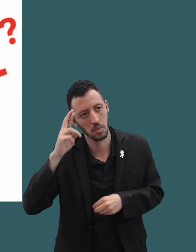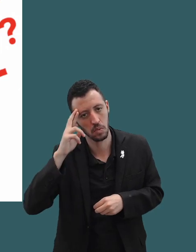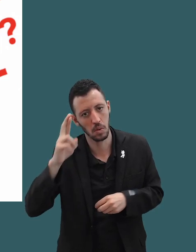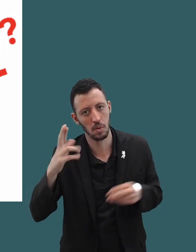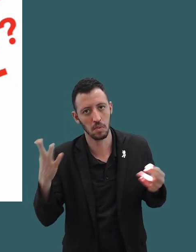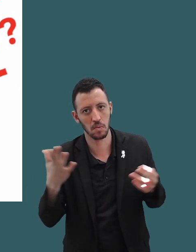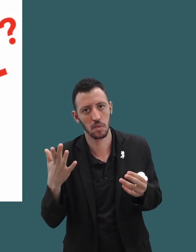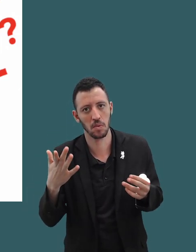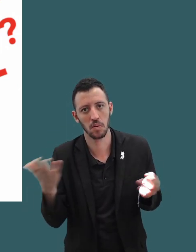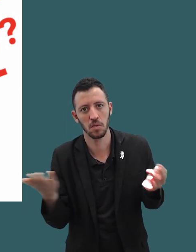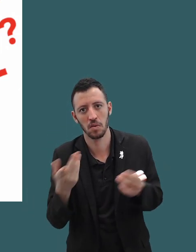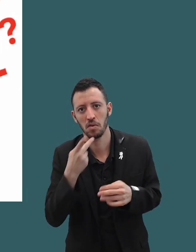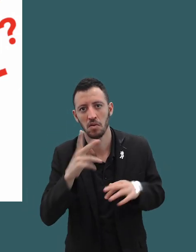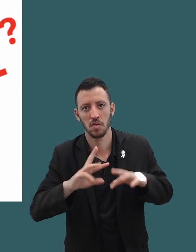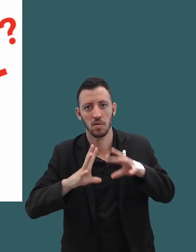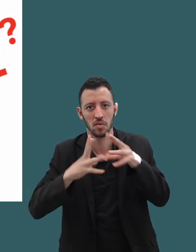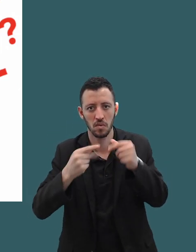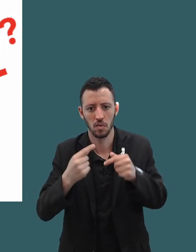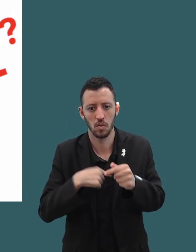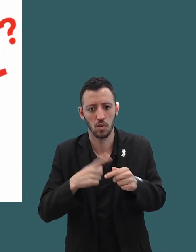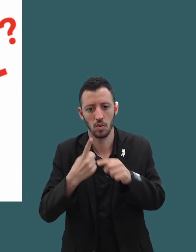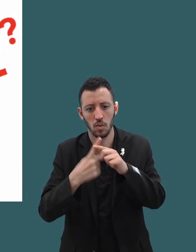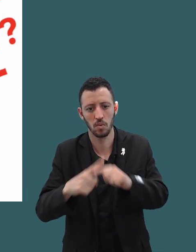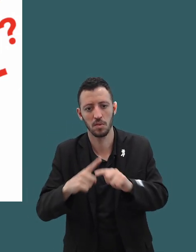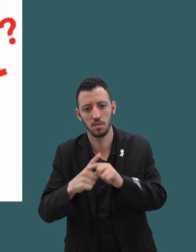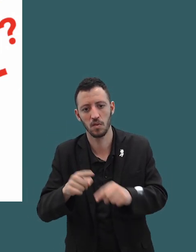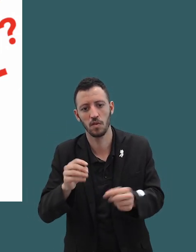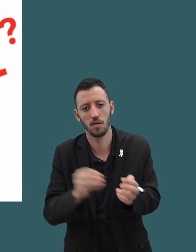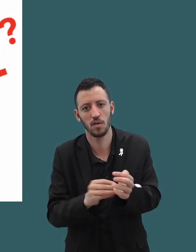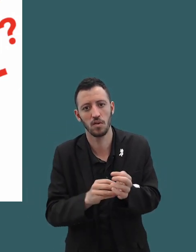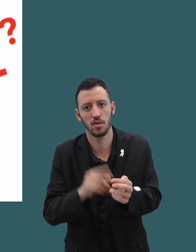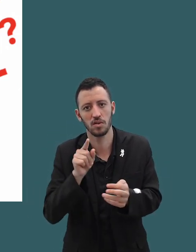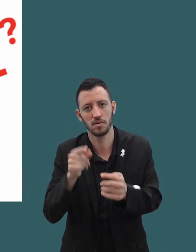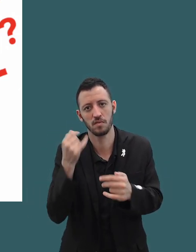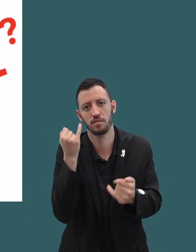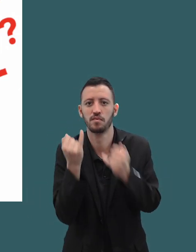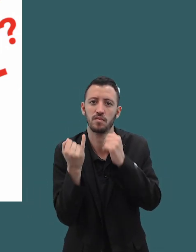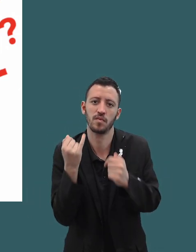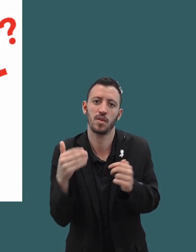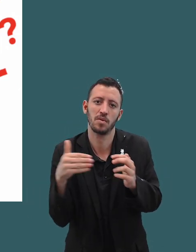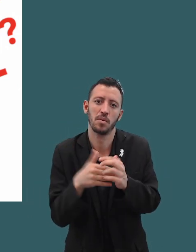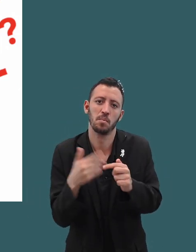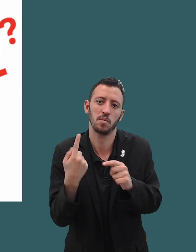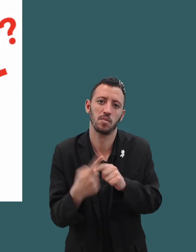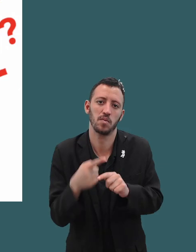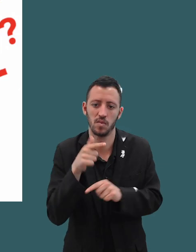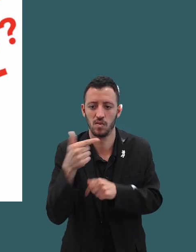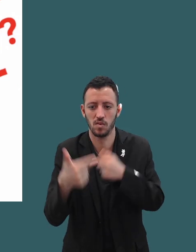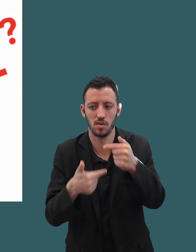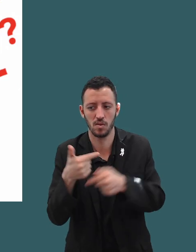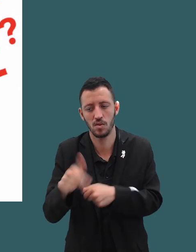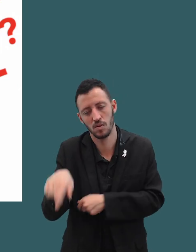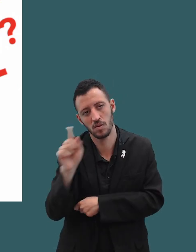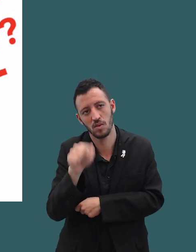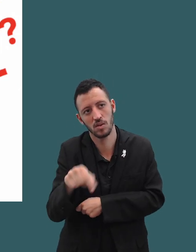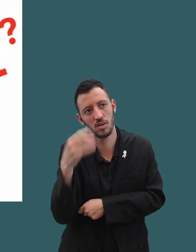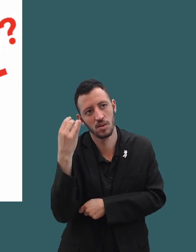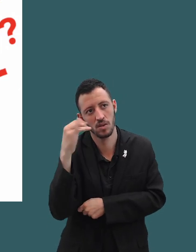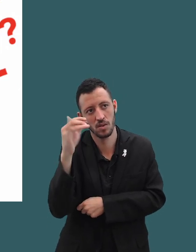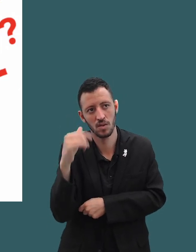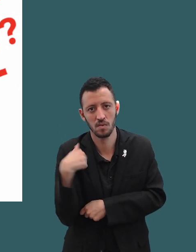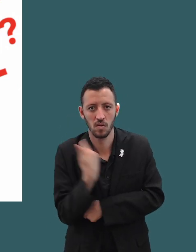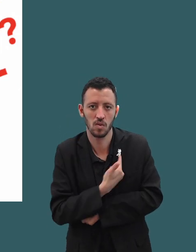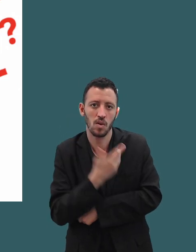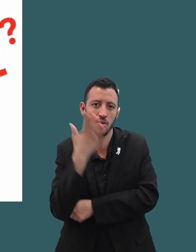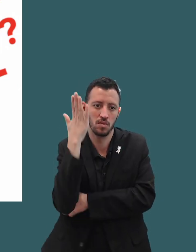gente não tem ações efetivas para combater esse tipo de desinformação, até porque, gente, vocês que trabalham com ciência e divulgação científica,